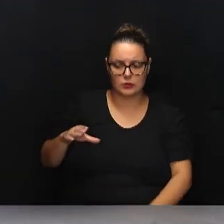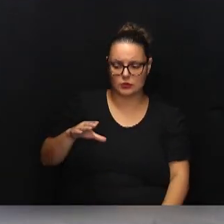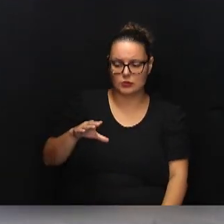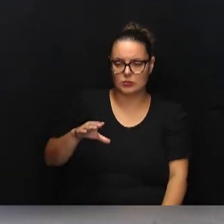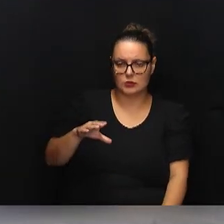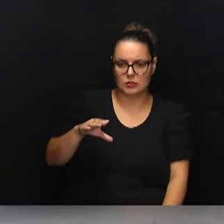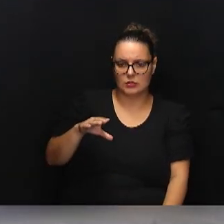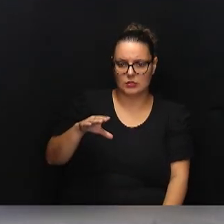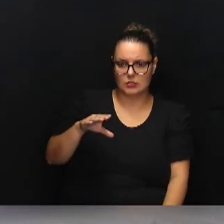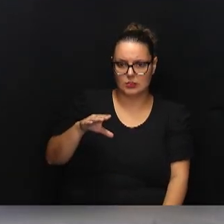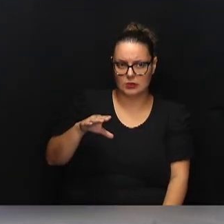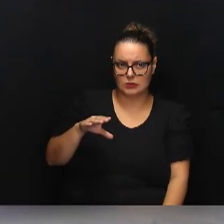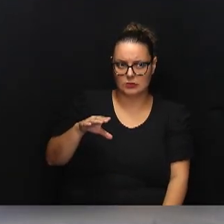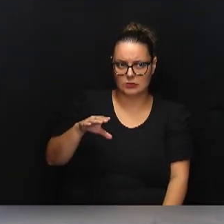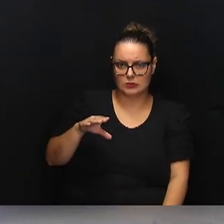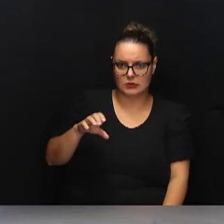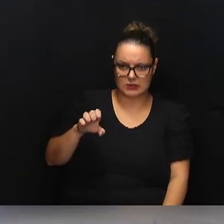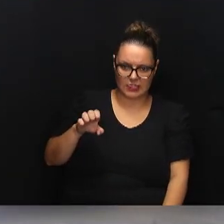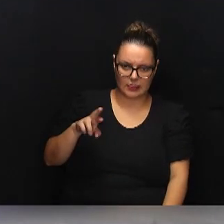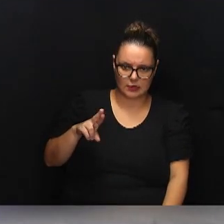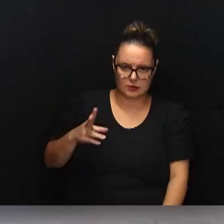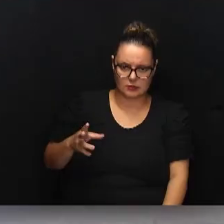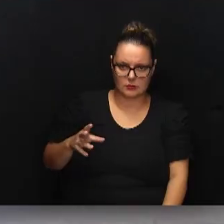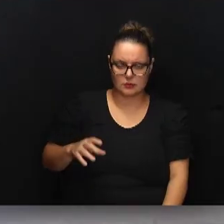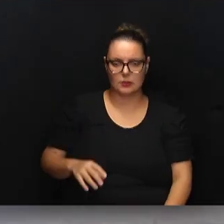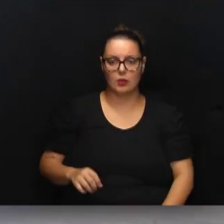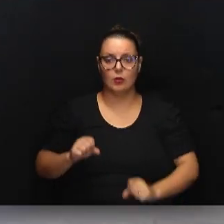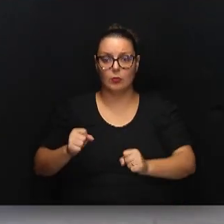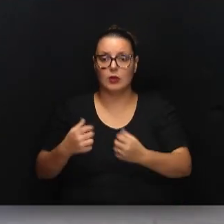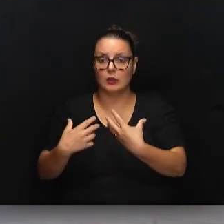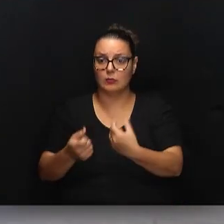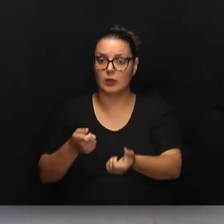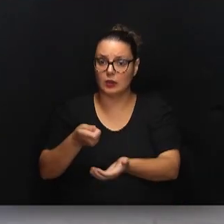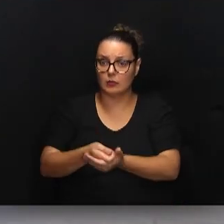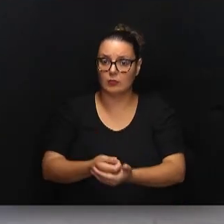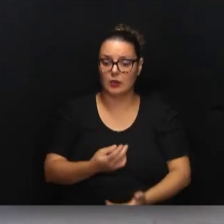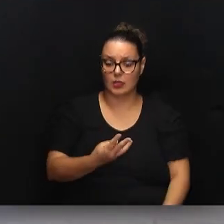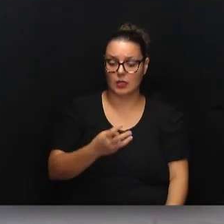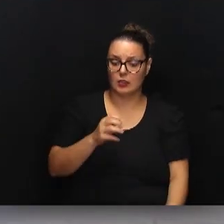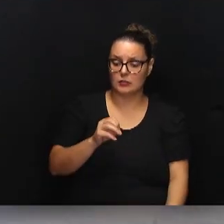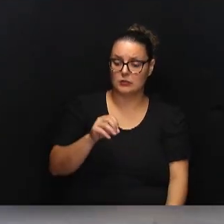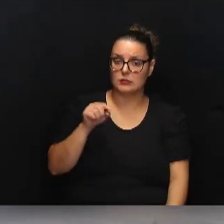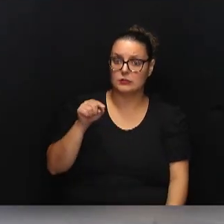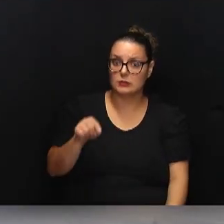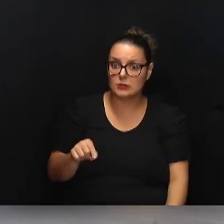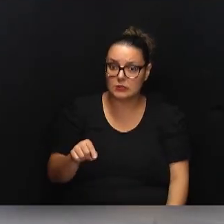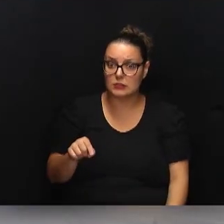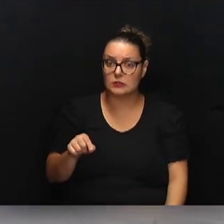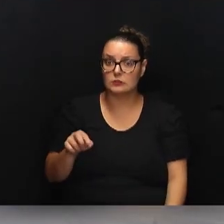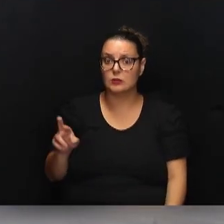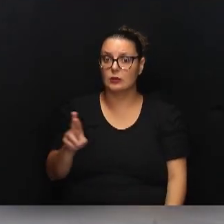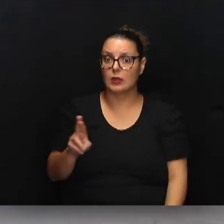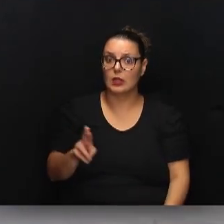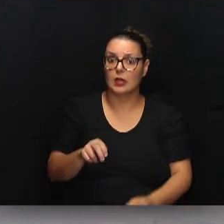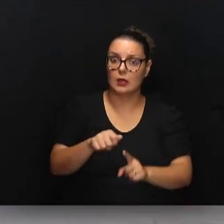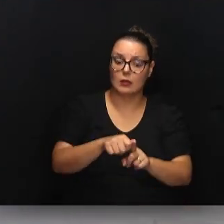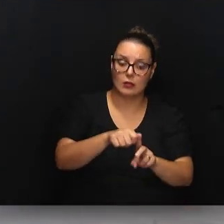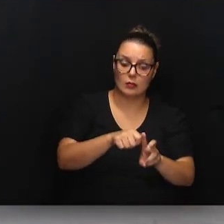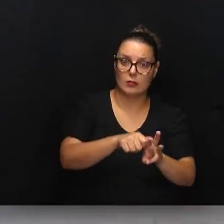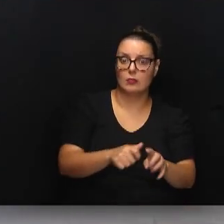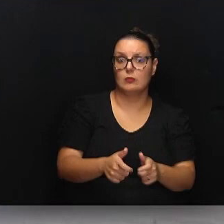como CER, ele pode ser até remunerado até 300 mil mês para que aumente